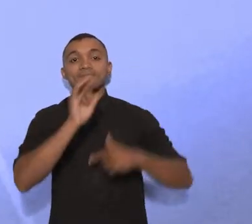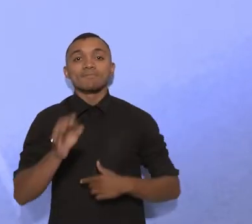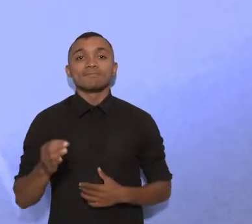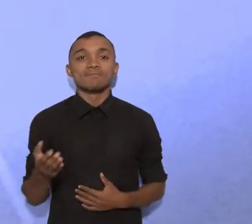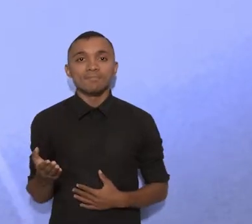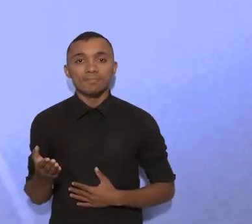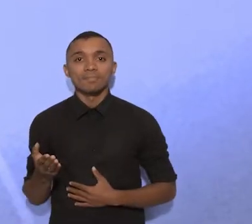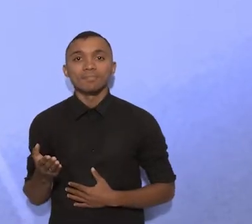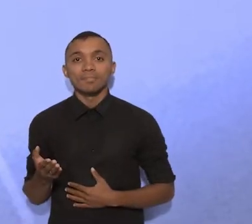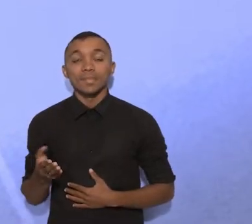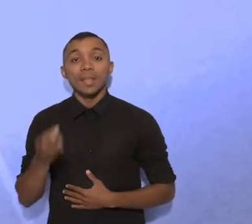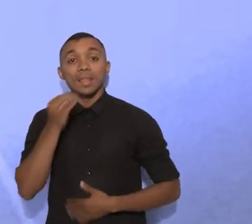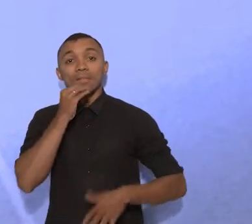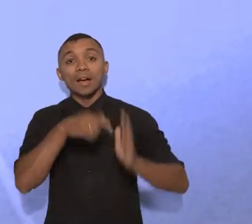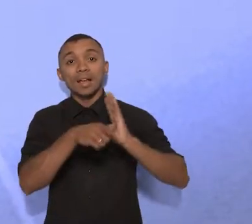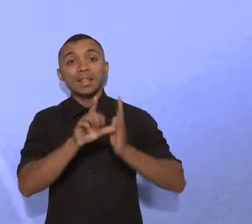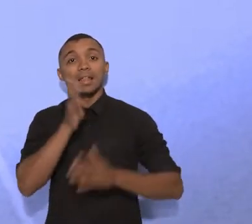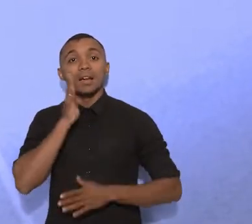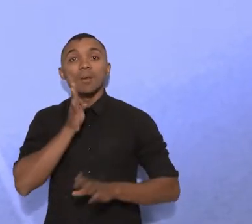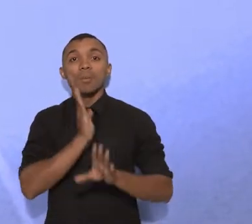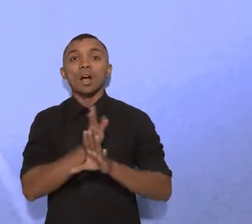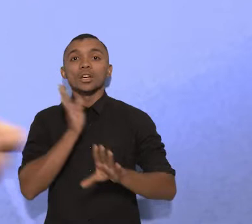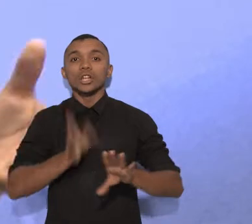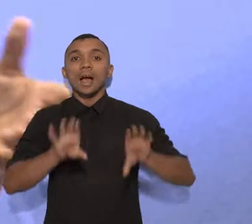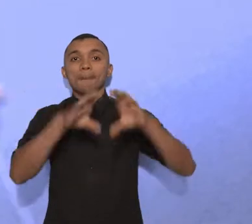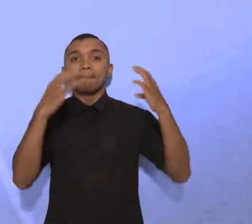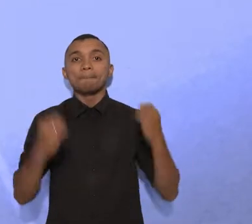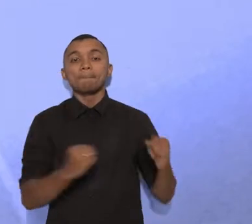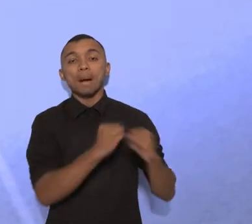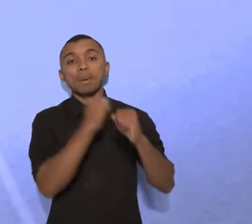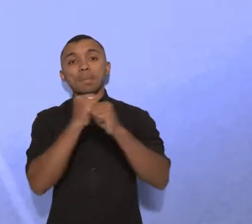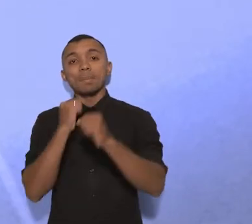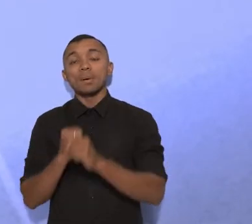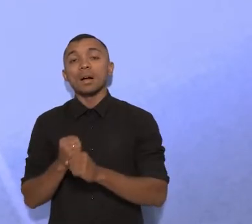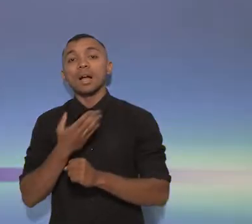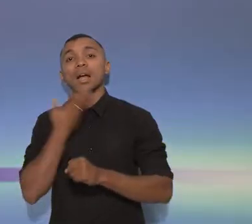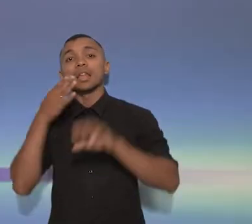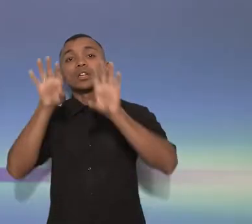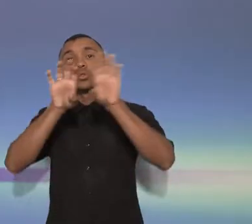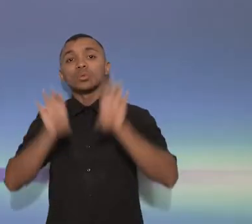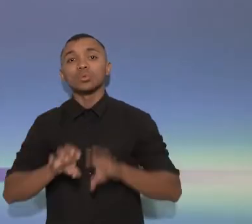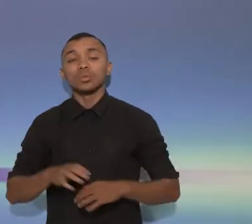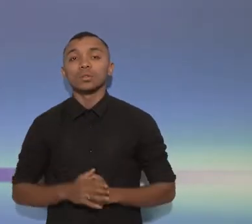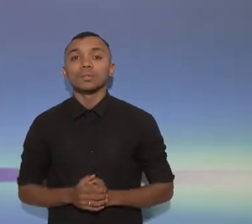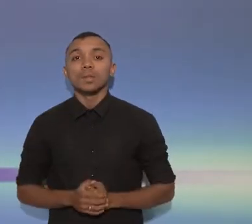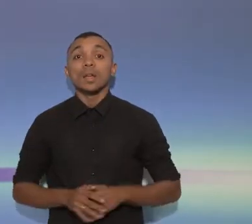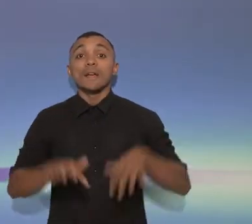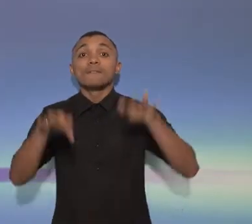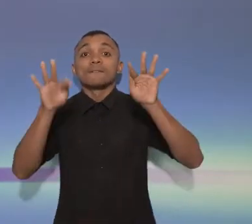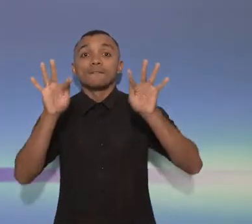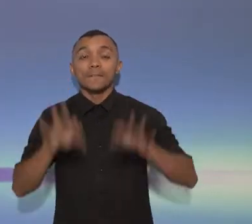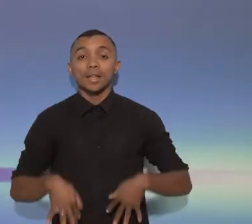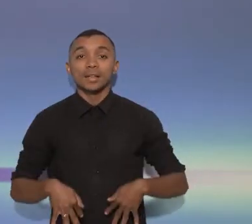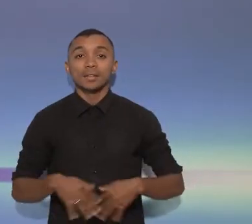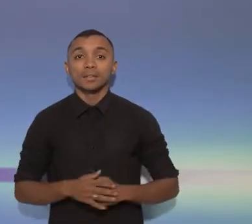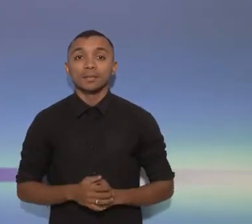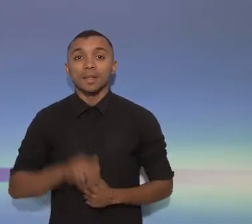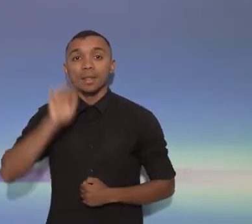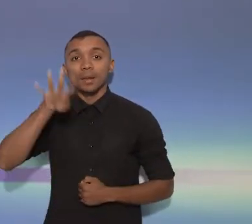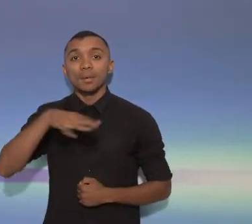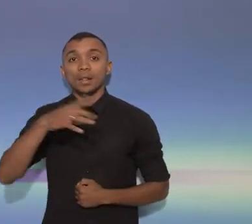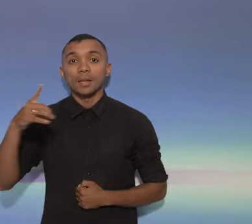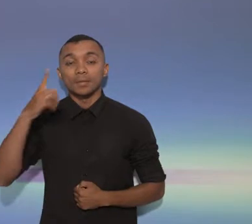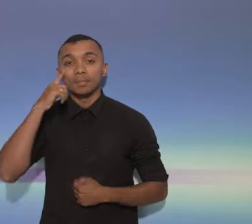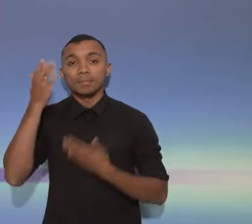seria bacana, porque agora tem estádio, tem tudo. Mas faltou time, né? Agora, para encerrar o nosso bloco, finalizando o assunto Série D,